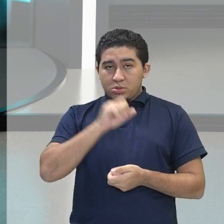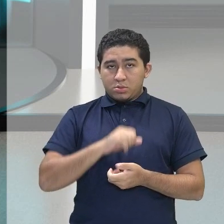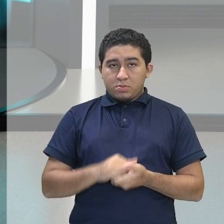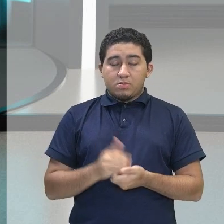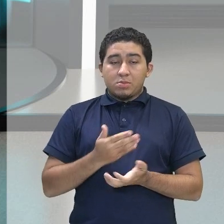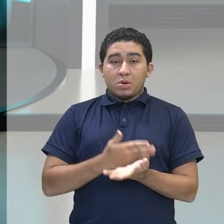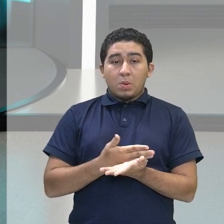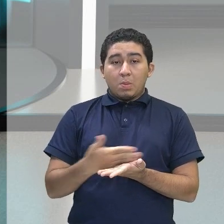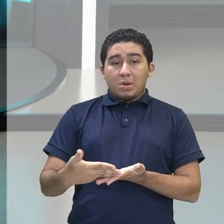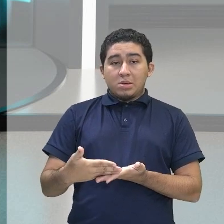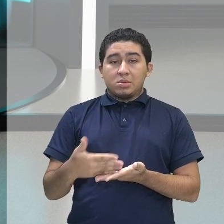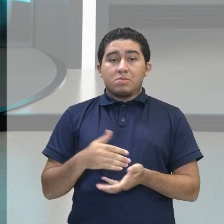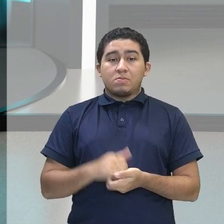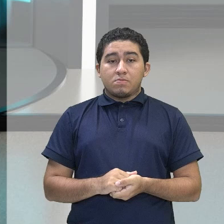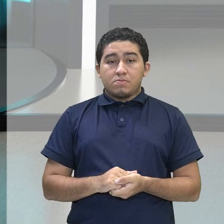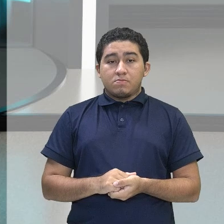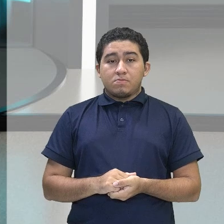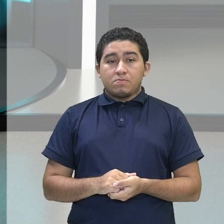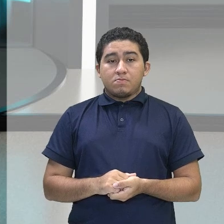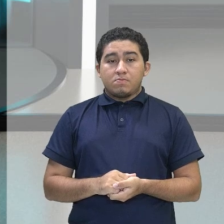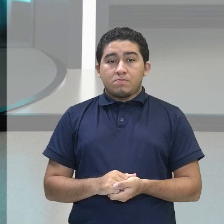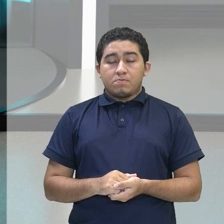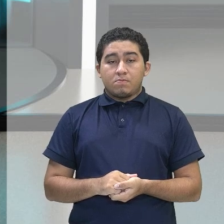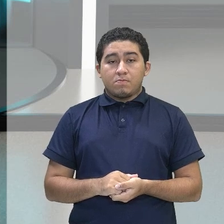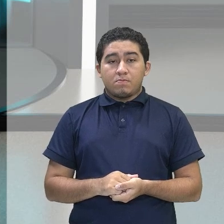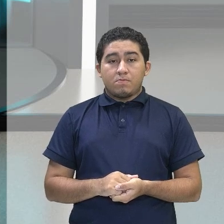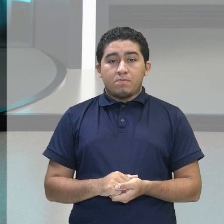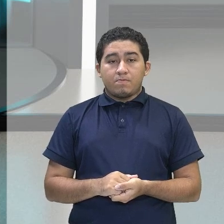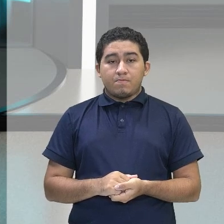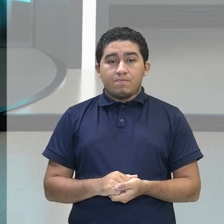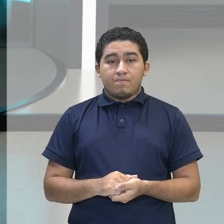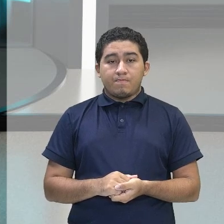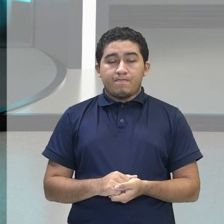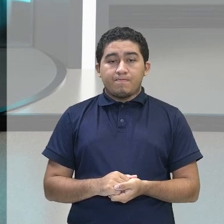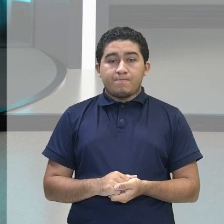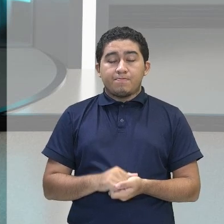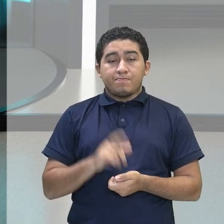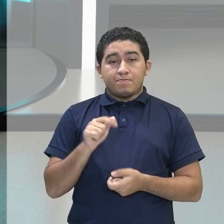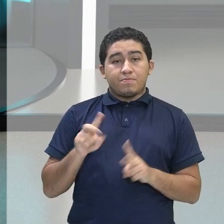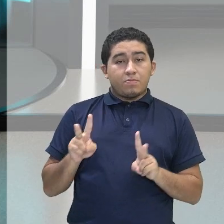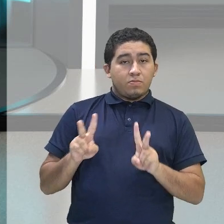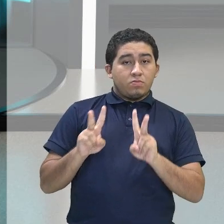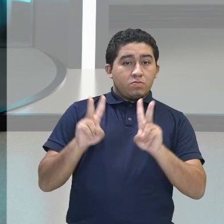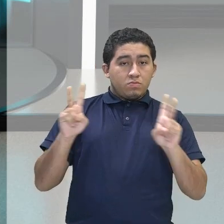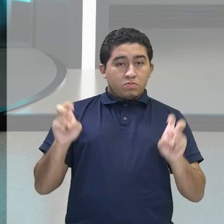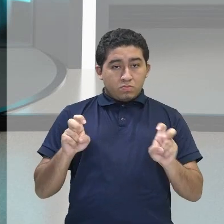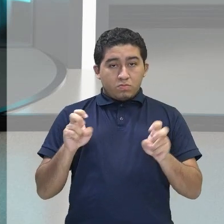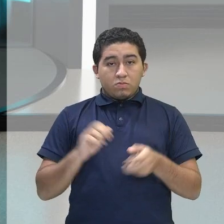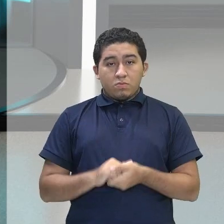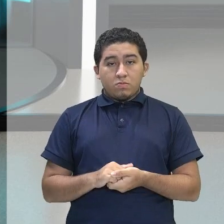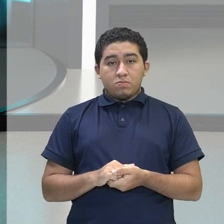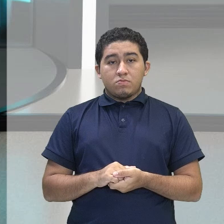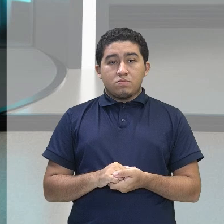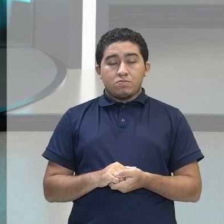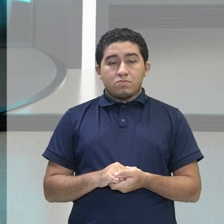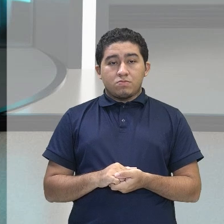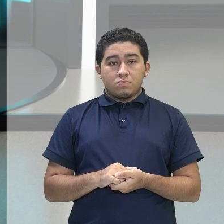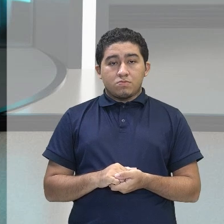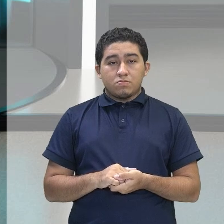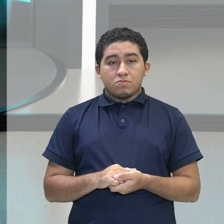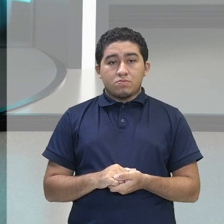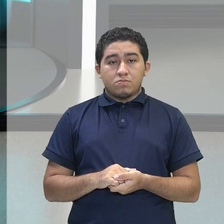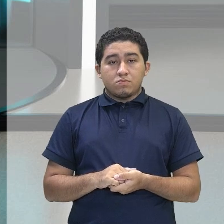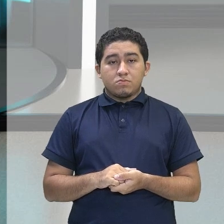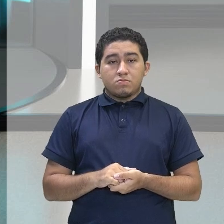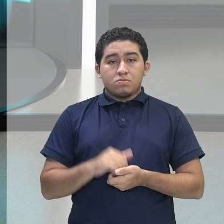com as palavras cognatas, olha só. Então, começamos lá do título, ó, Computer Science Careers, certo?